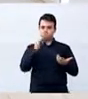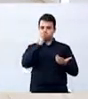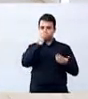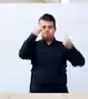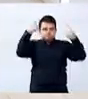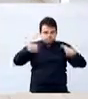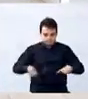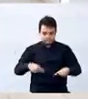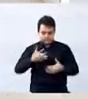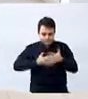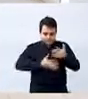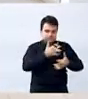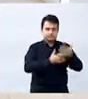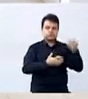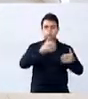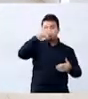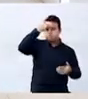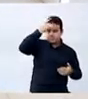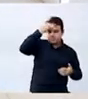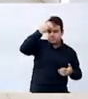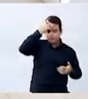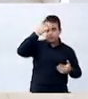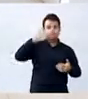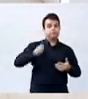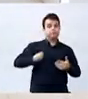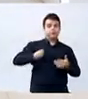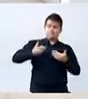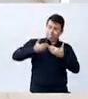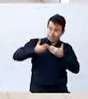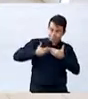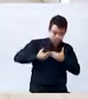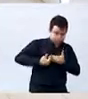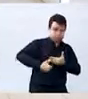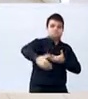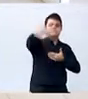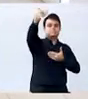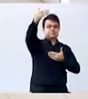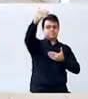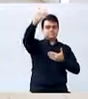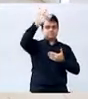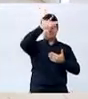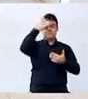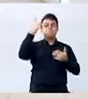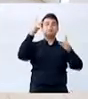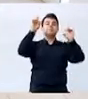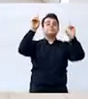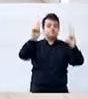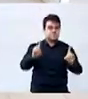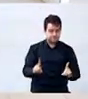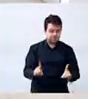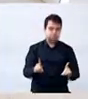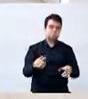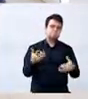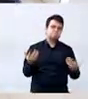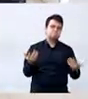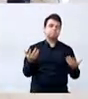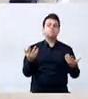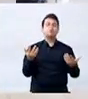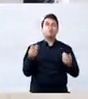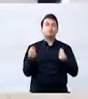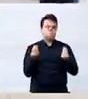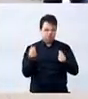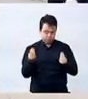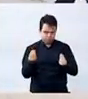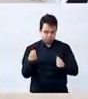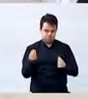aspecto físico ou mental de maneira crônica, ou seja, uma pessoa que vai ficar com uma